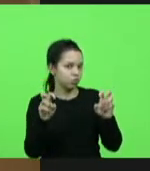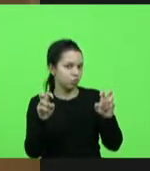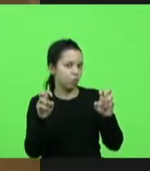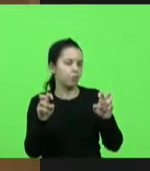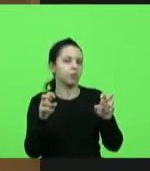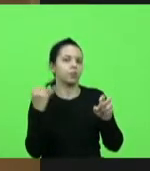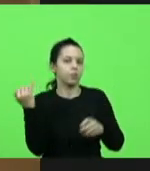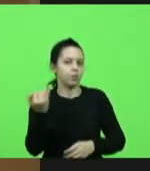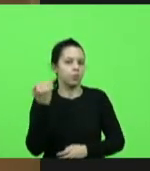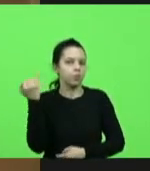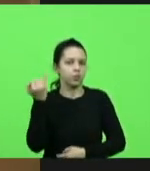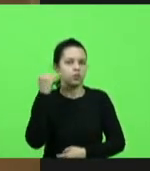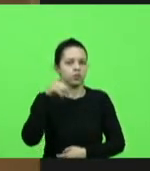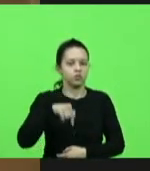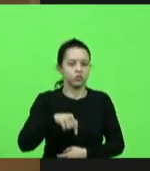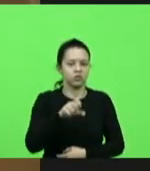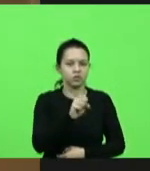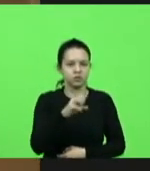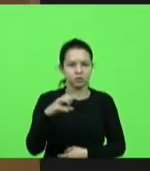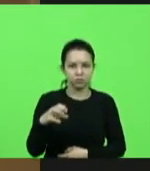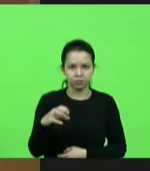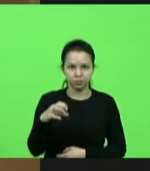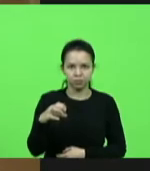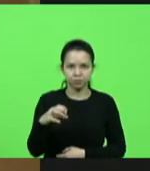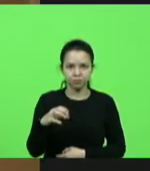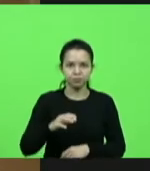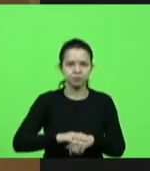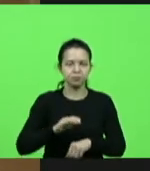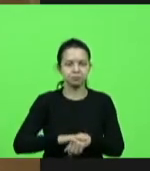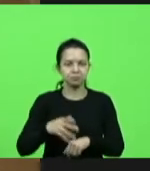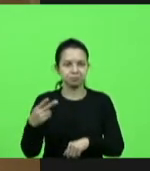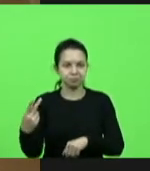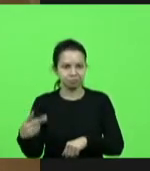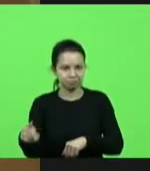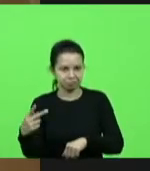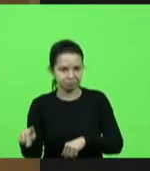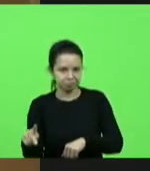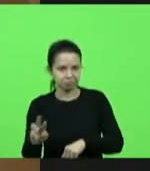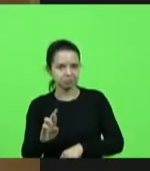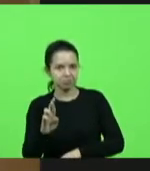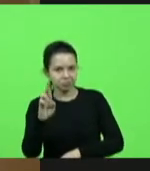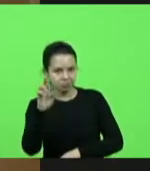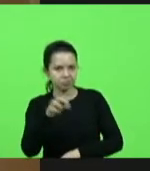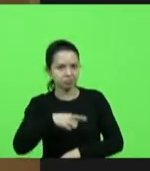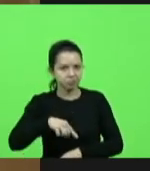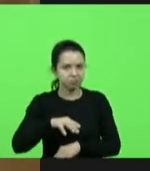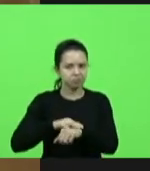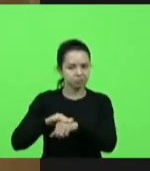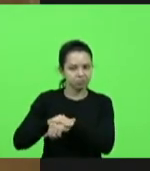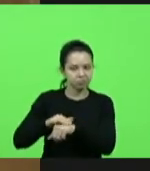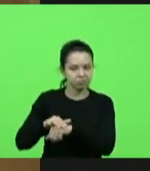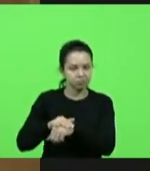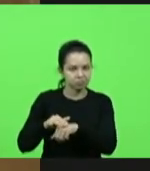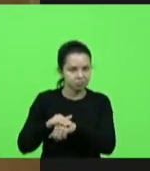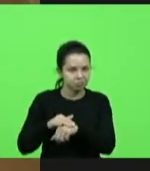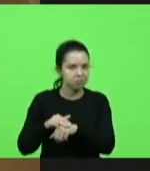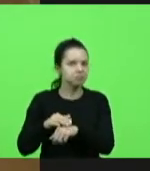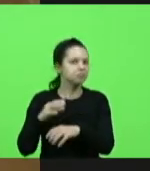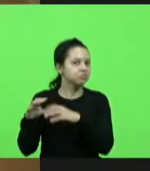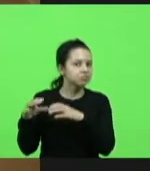muito importante para Santa Catarina, que está sob o comando dele. Nós vamos conversar, trocar algumas ideias sobre um projeto que